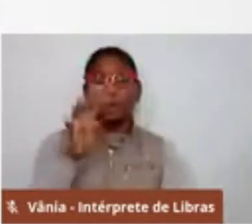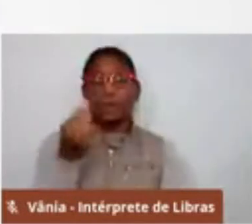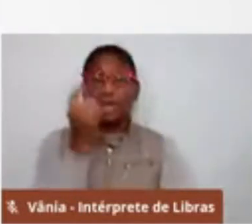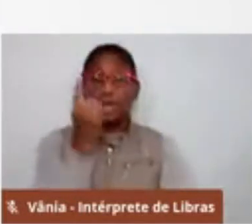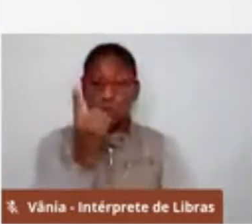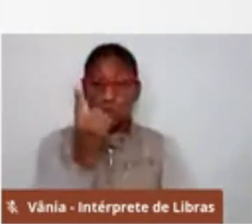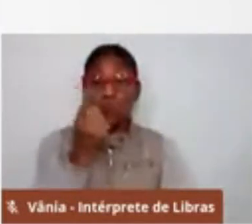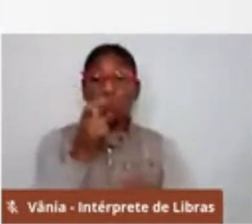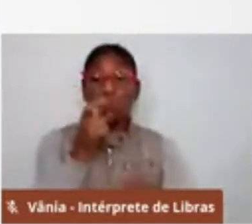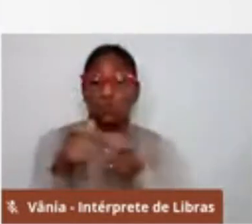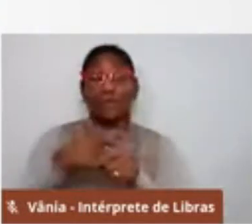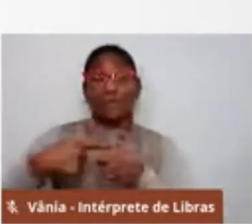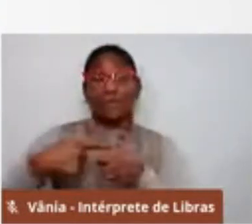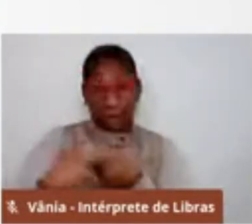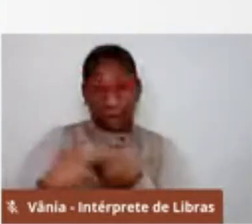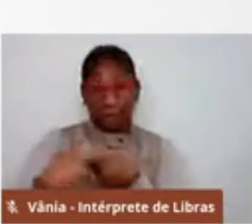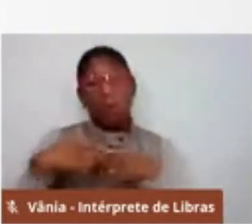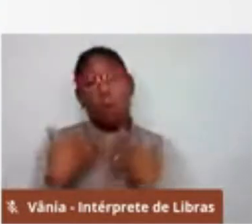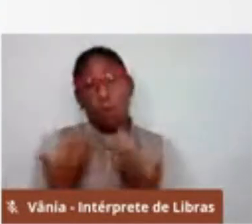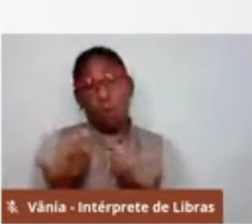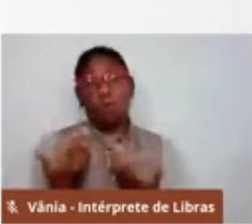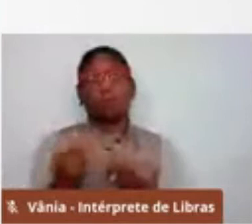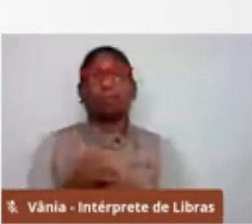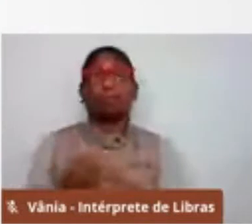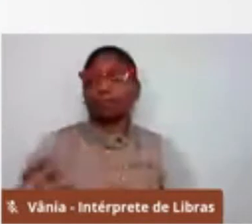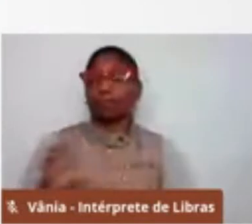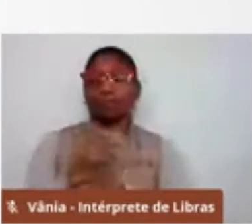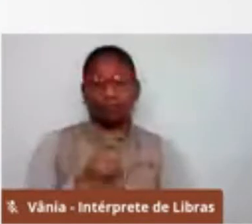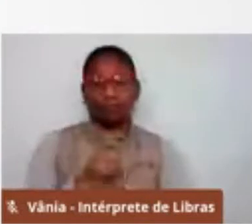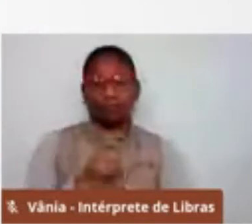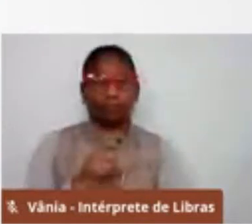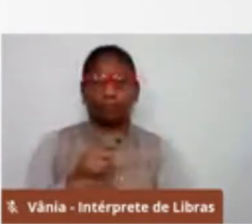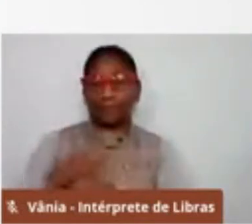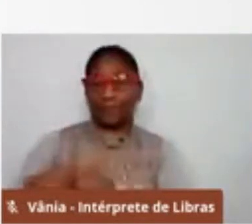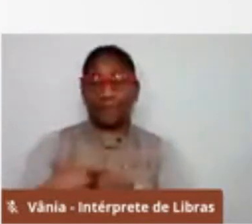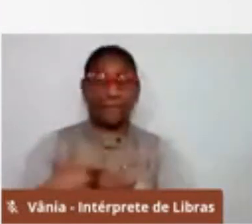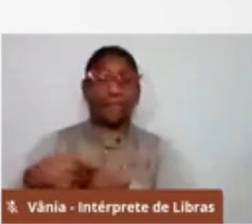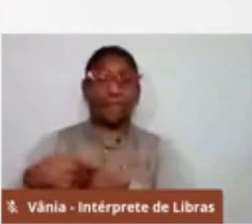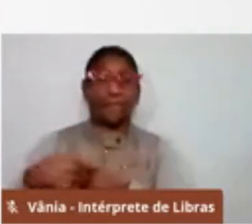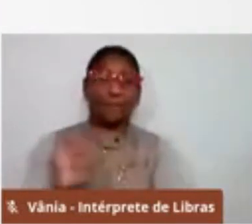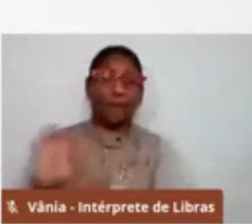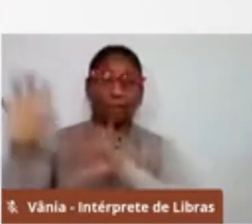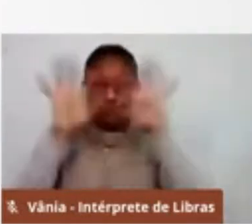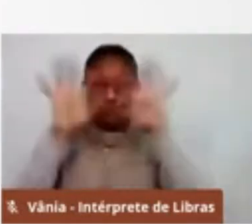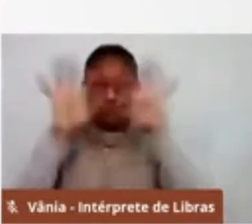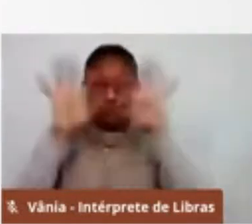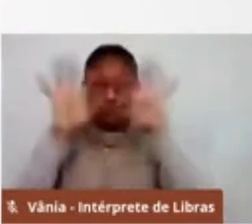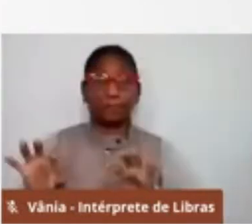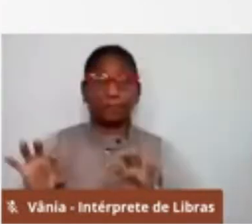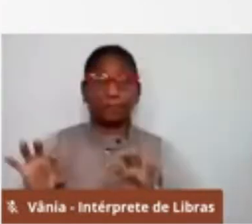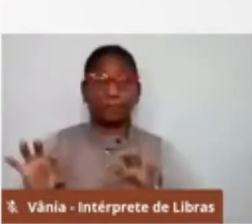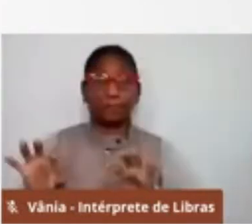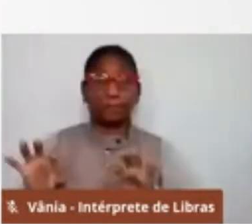municípios gaúchos, ou 90% do total de cidades do nosso estado. E são, até o